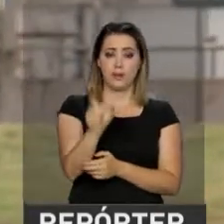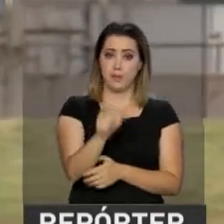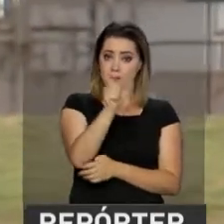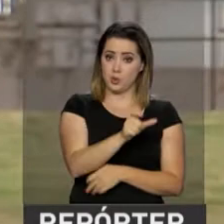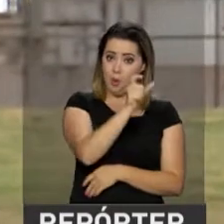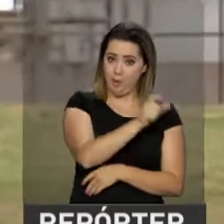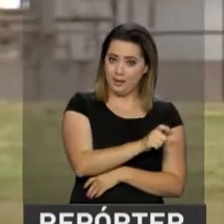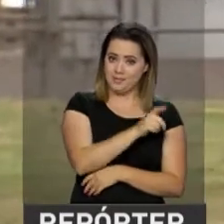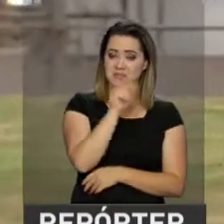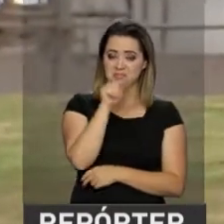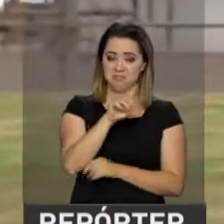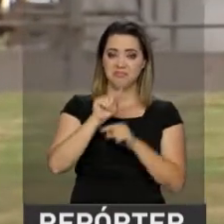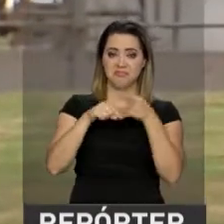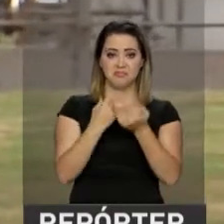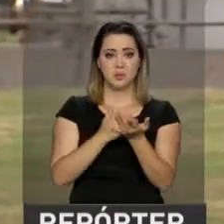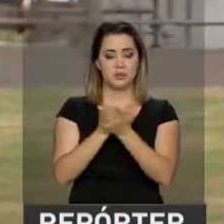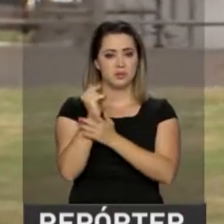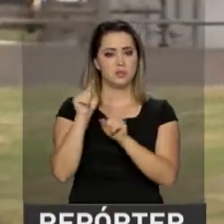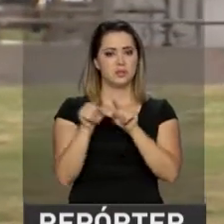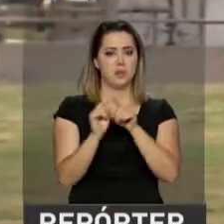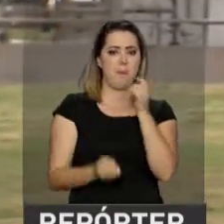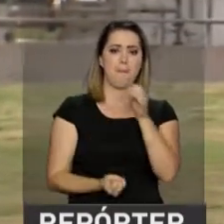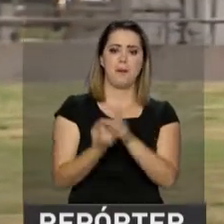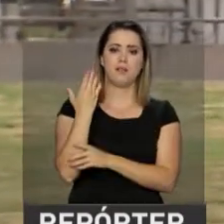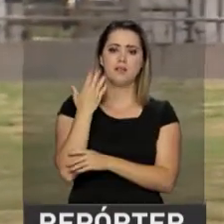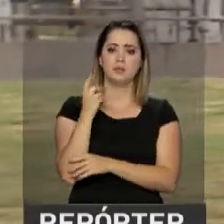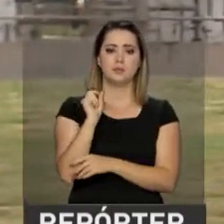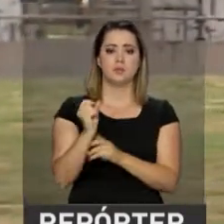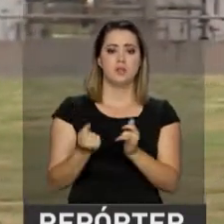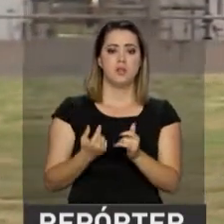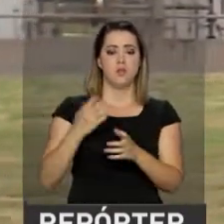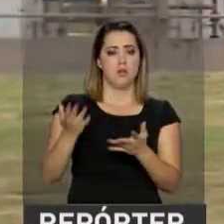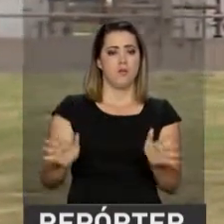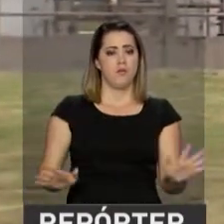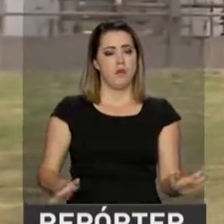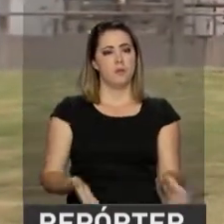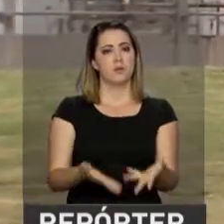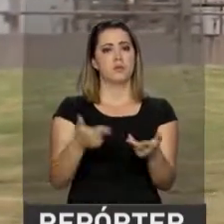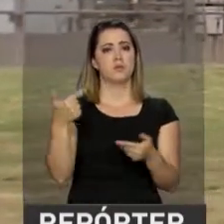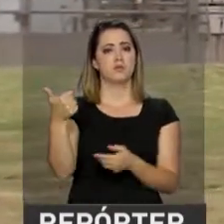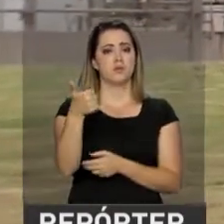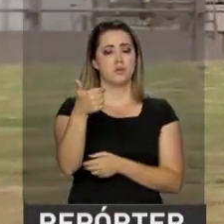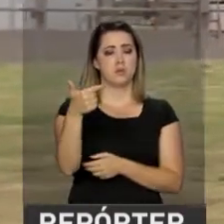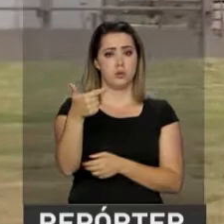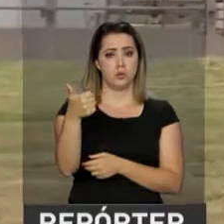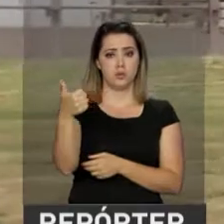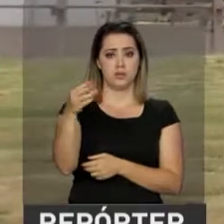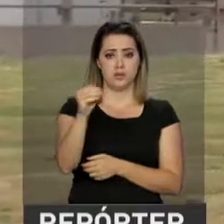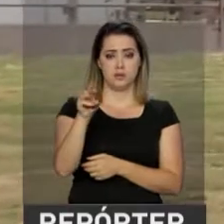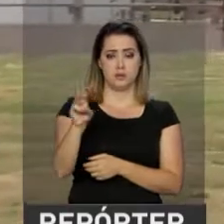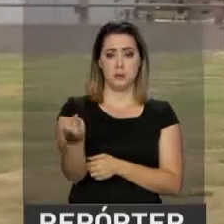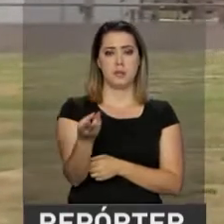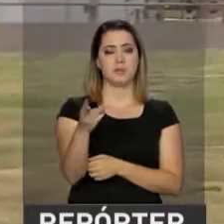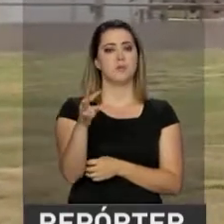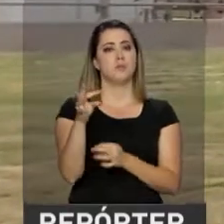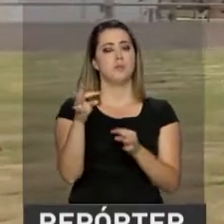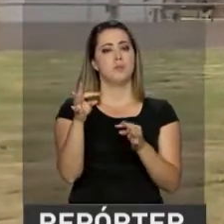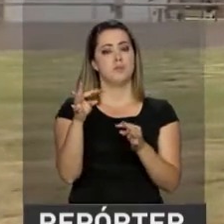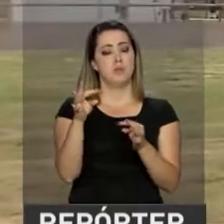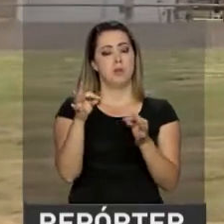estiver em pleno funcionamento vai produzir 210 milhões de litros de etanol por ano mais de